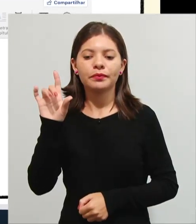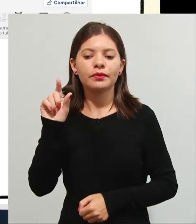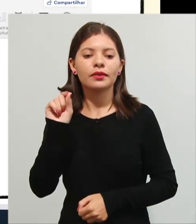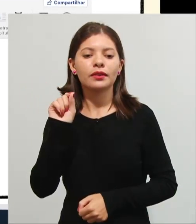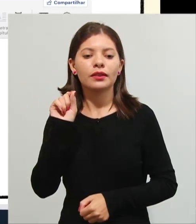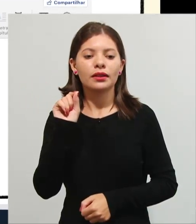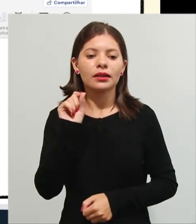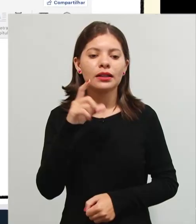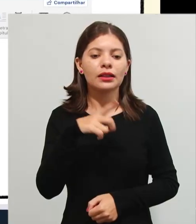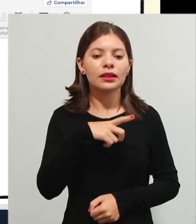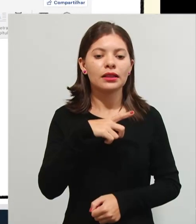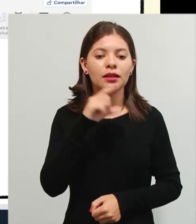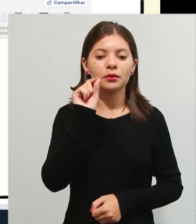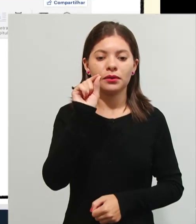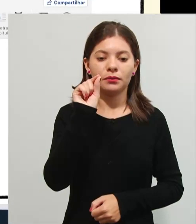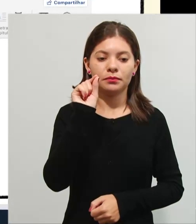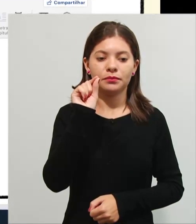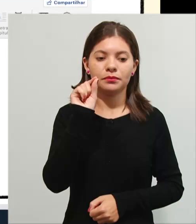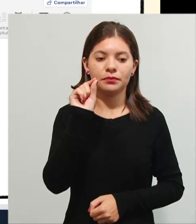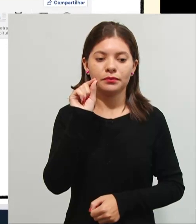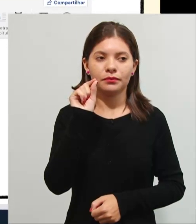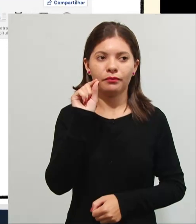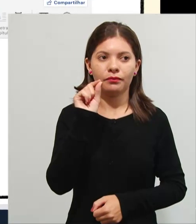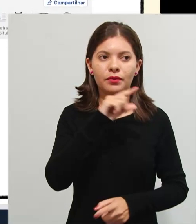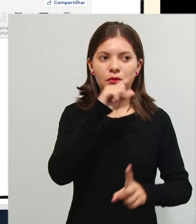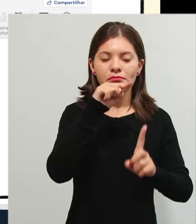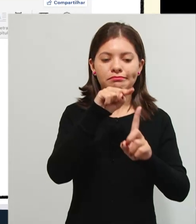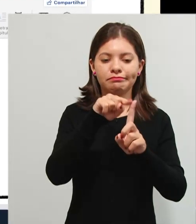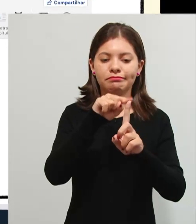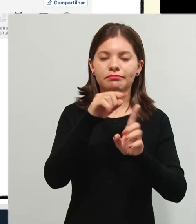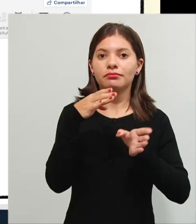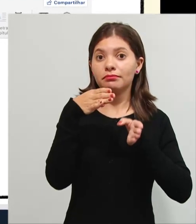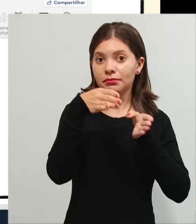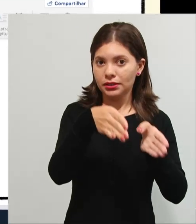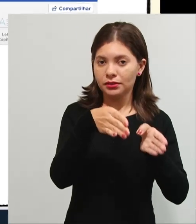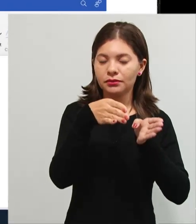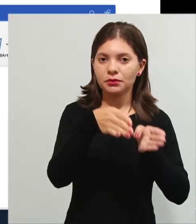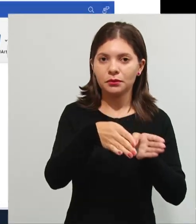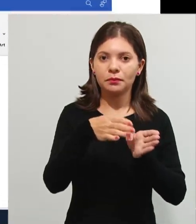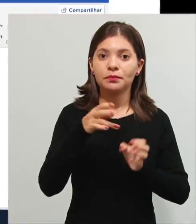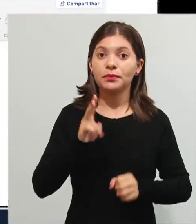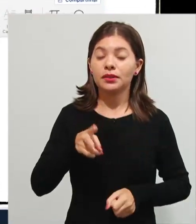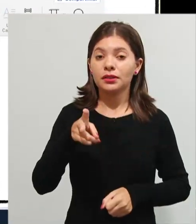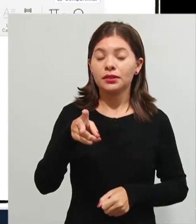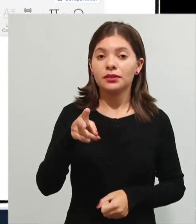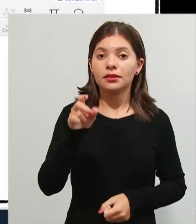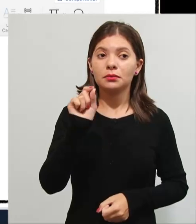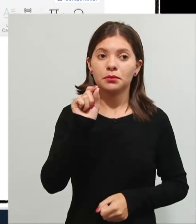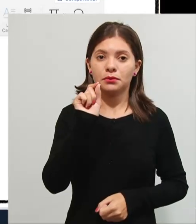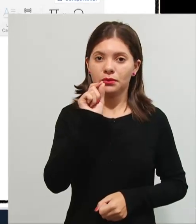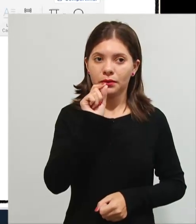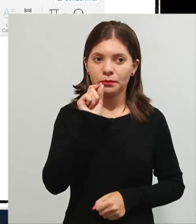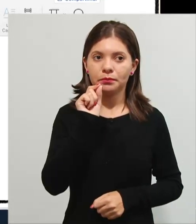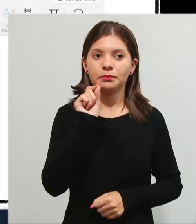de menus, certo? Essa barra de menus, em cada menu desse, nós vamos